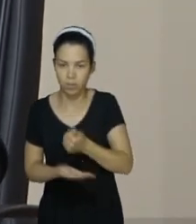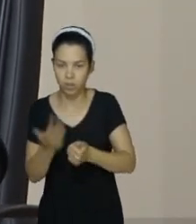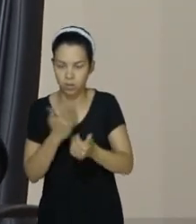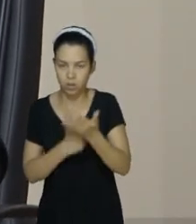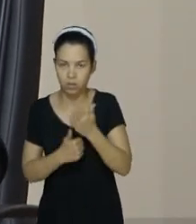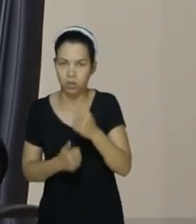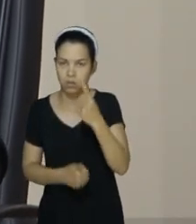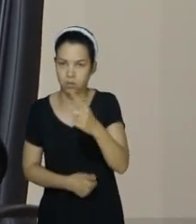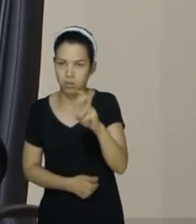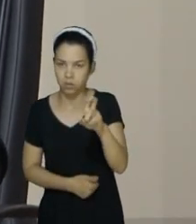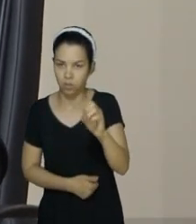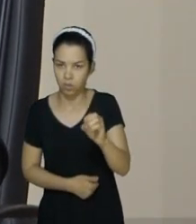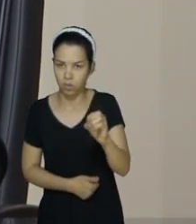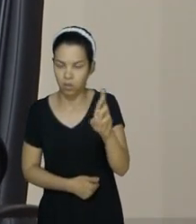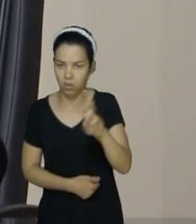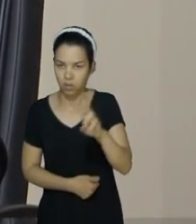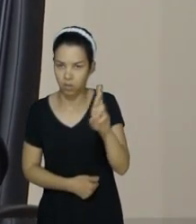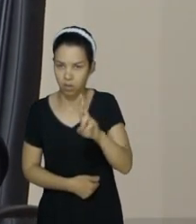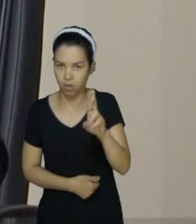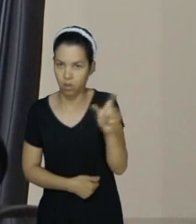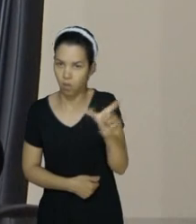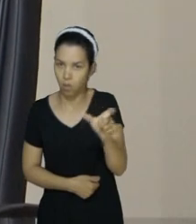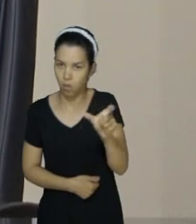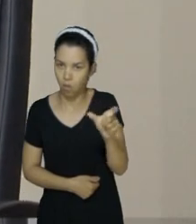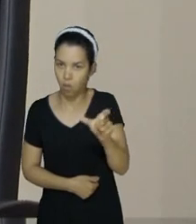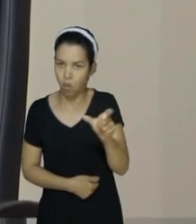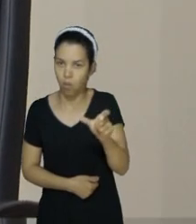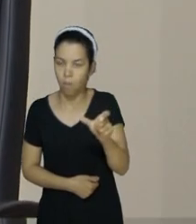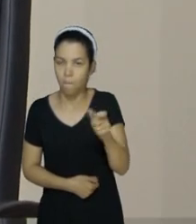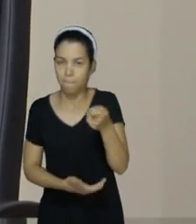R$ 150 para o Vale Transporte. Então, são aqui